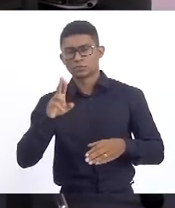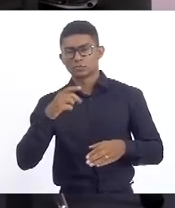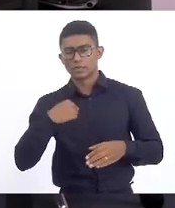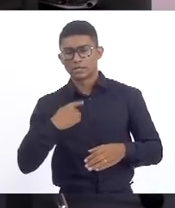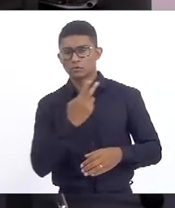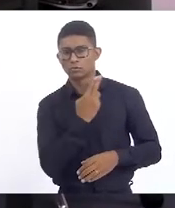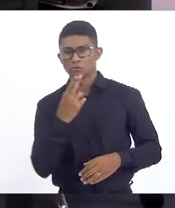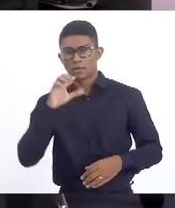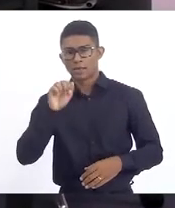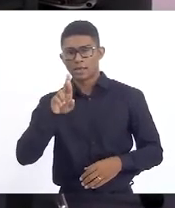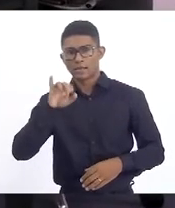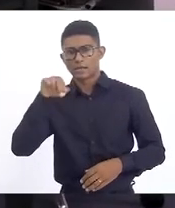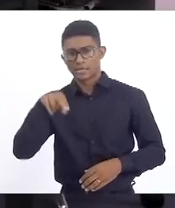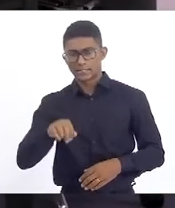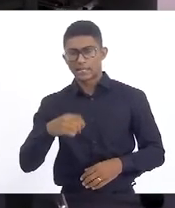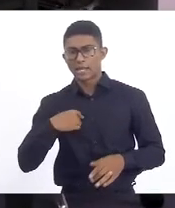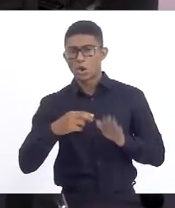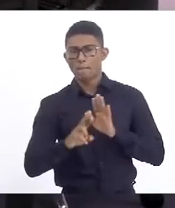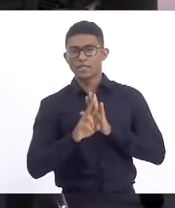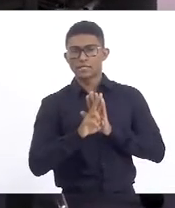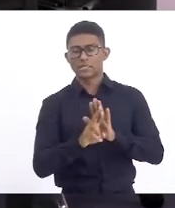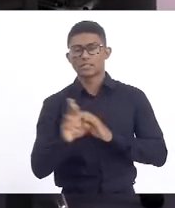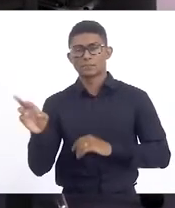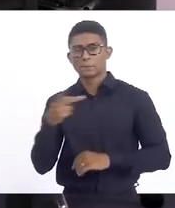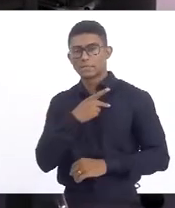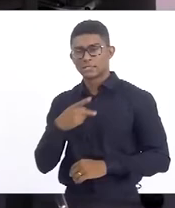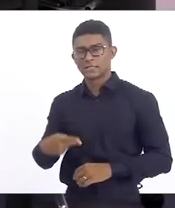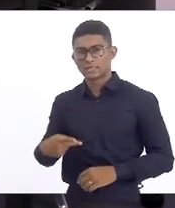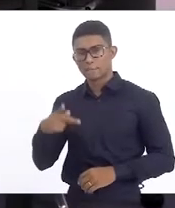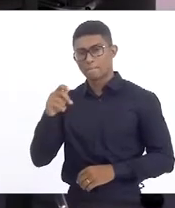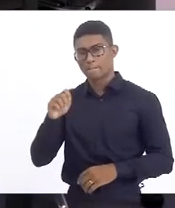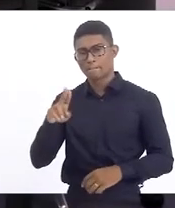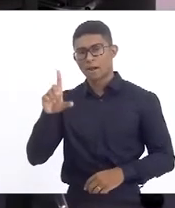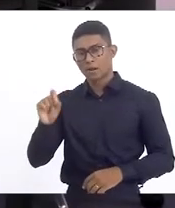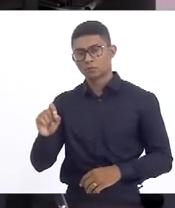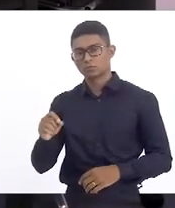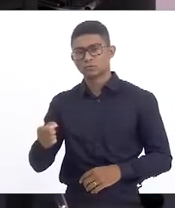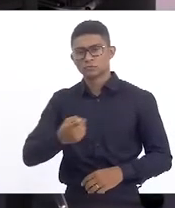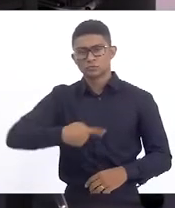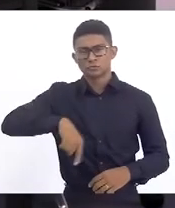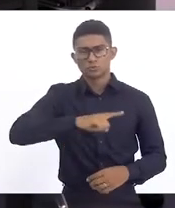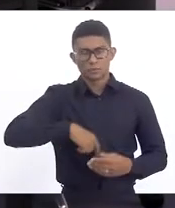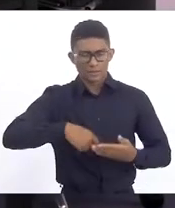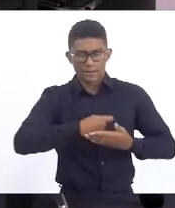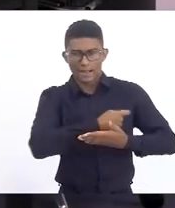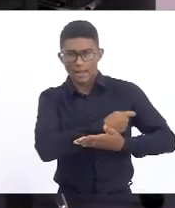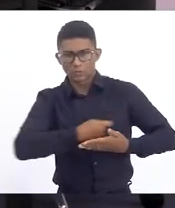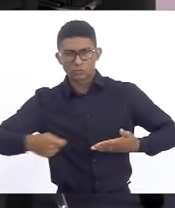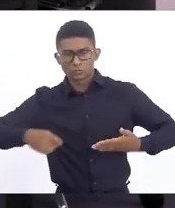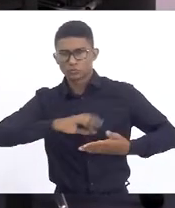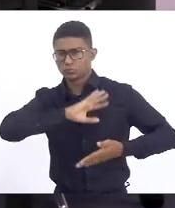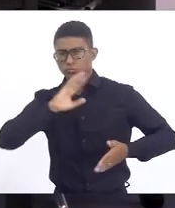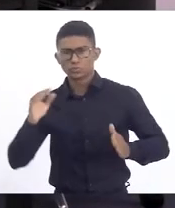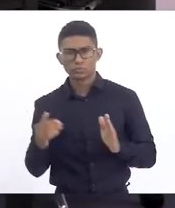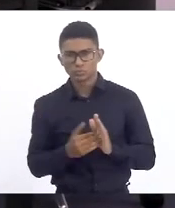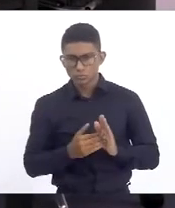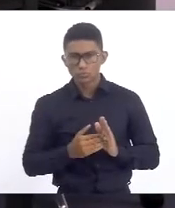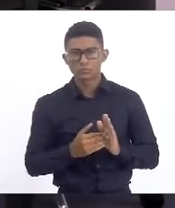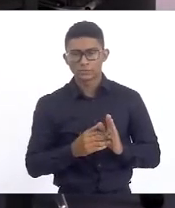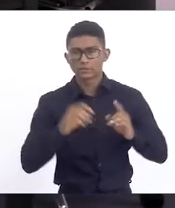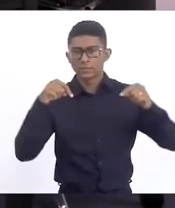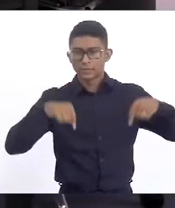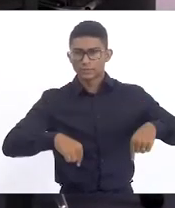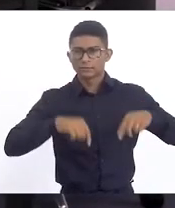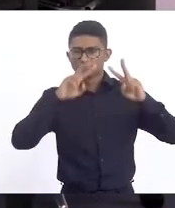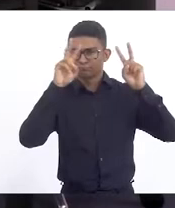o presidente Paulo de Tarso. E nós anotamos todas as observações aqui que foram levantadas,